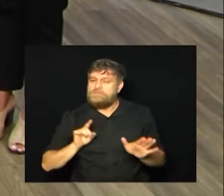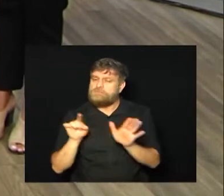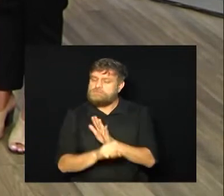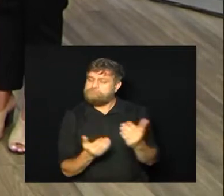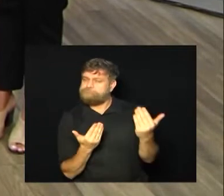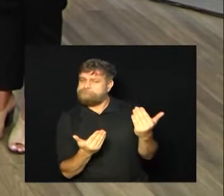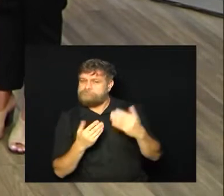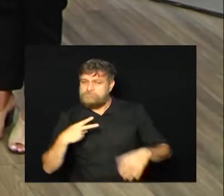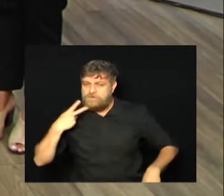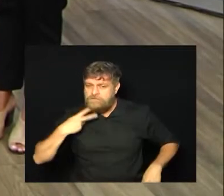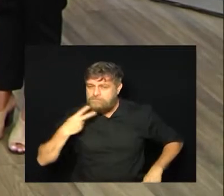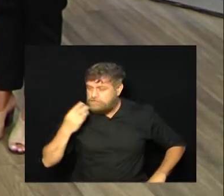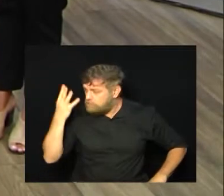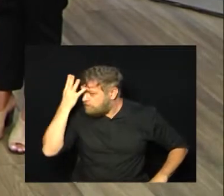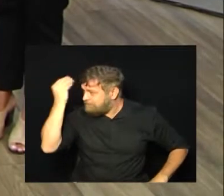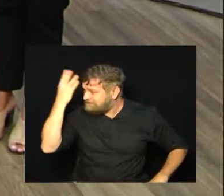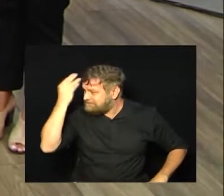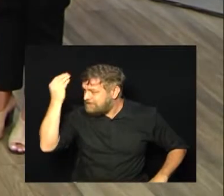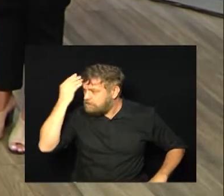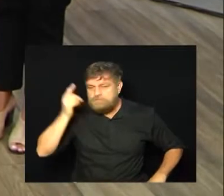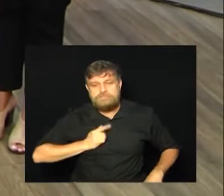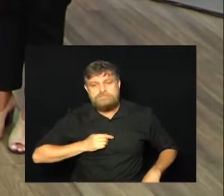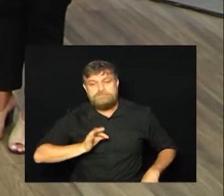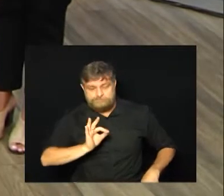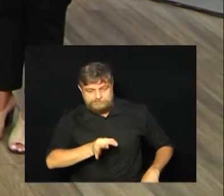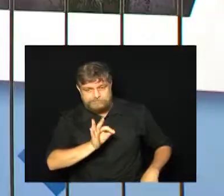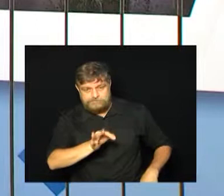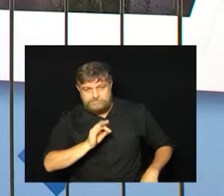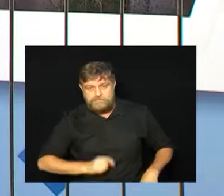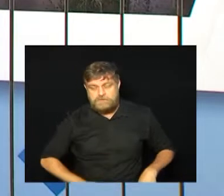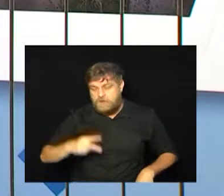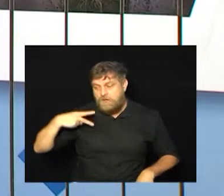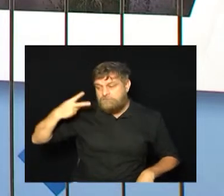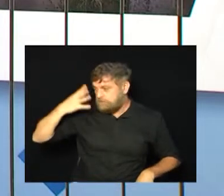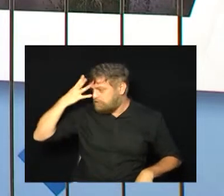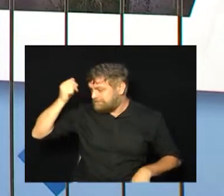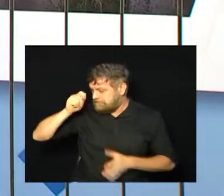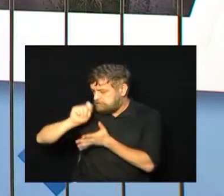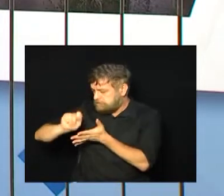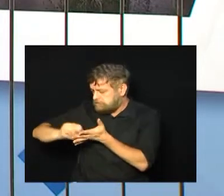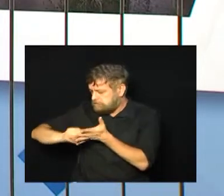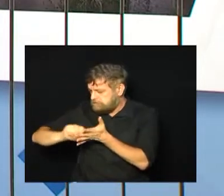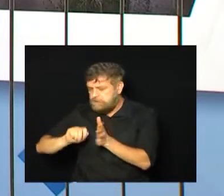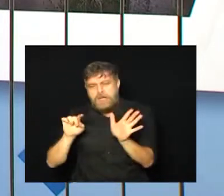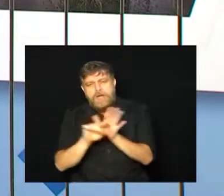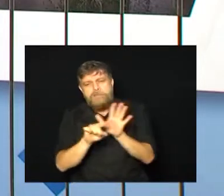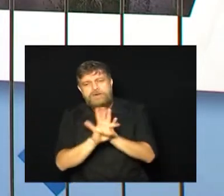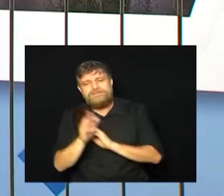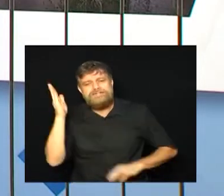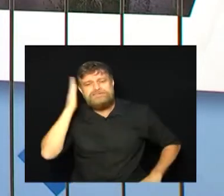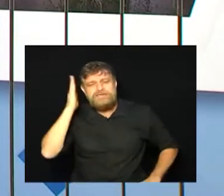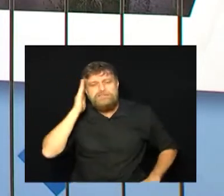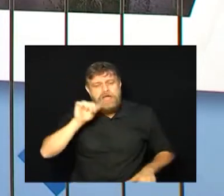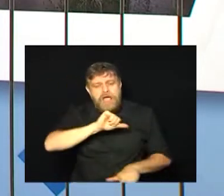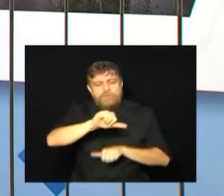vereador Marcelo da Farmácia. Exatamente, Gabriel. Olha só, é dele o requerimento que pede esclarecimento sobre a mudança